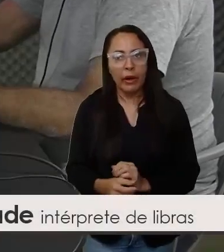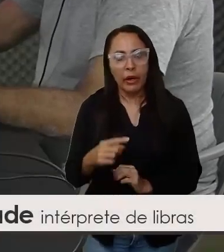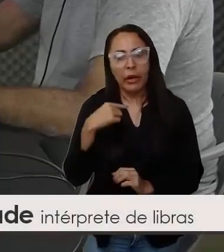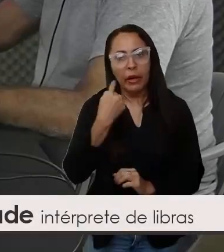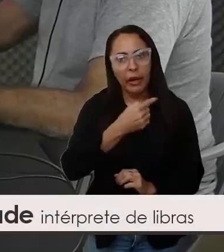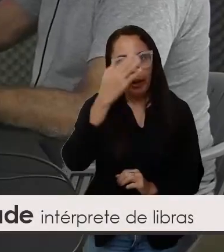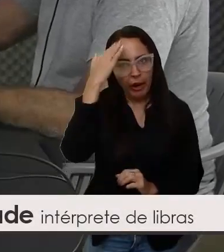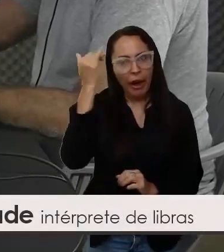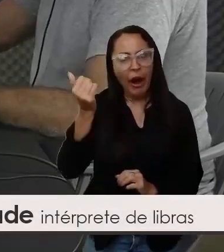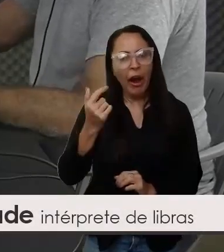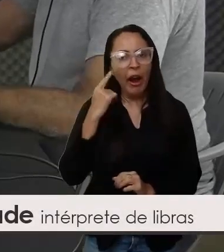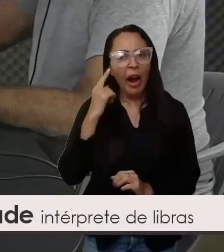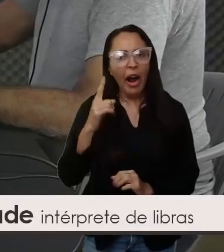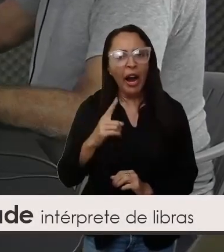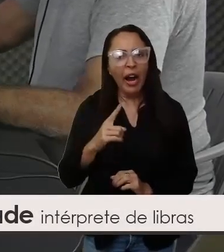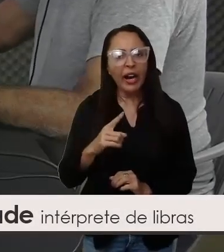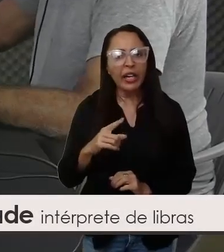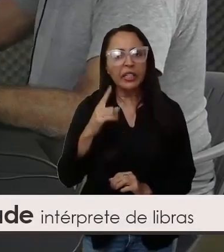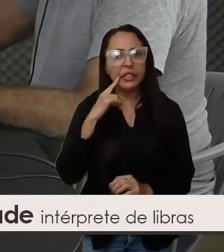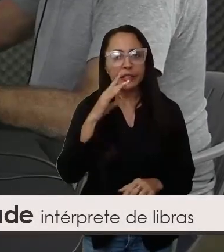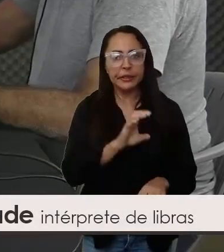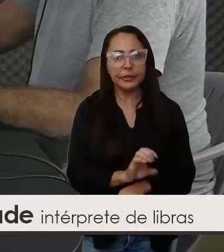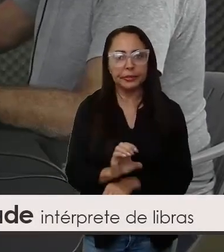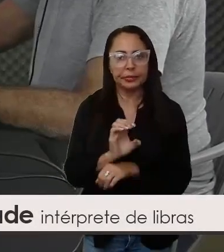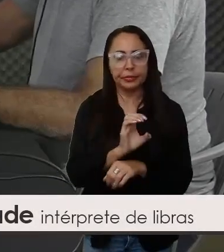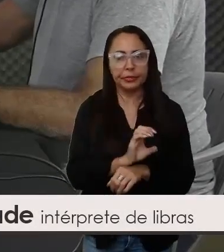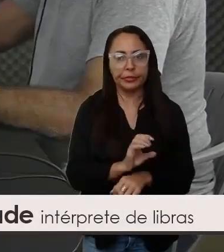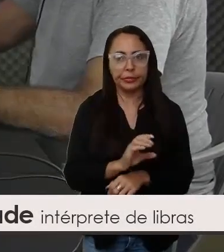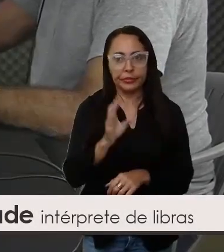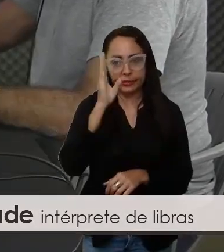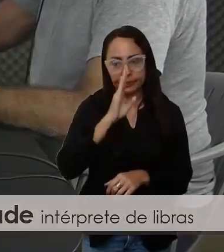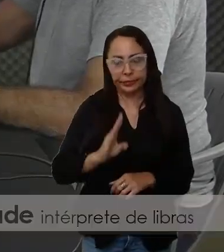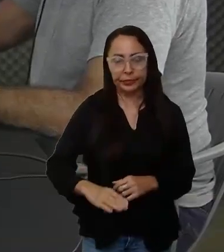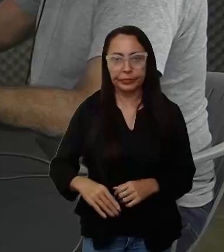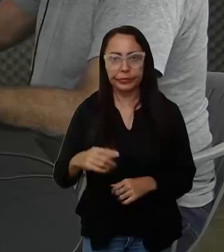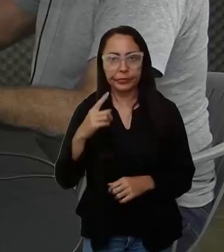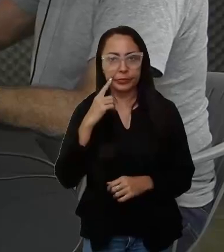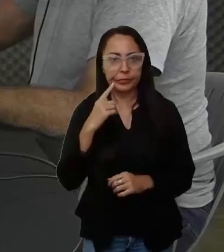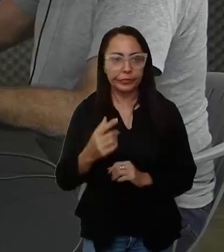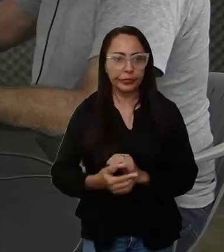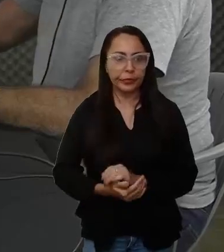que todos os estados brasileiros têm as suas agências reguladoras, né?